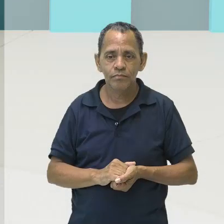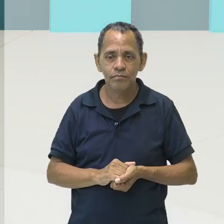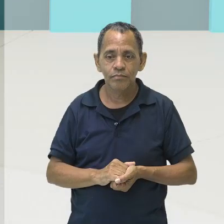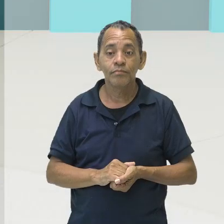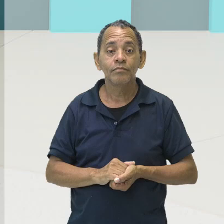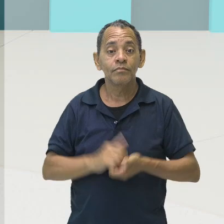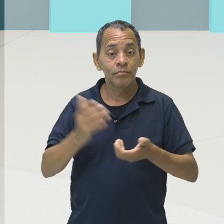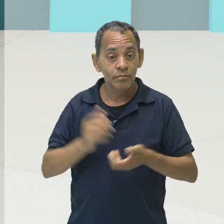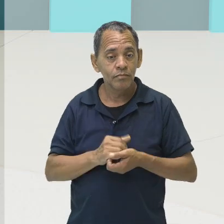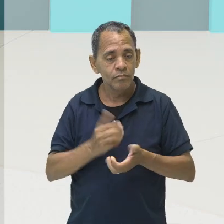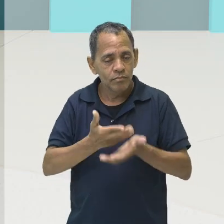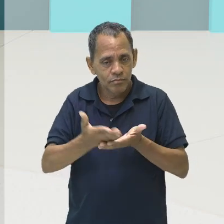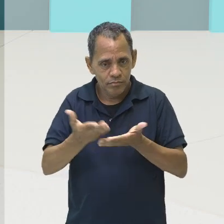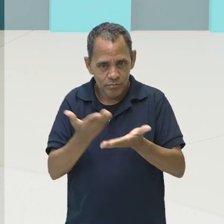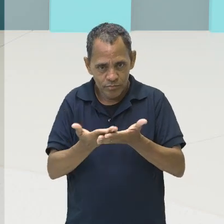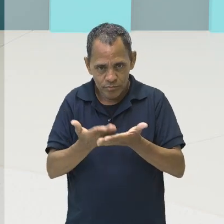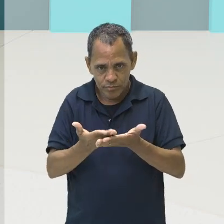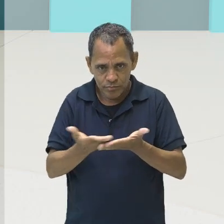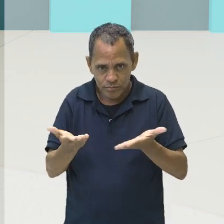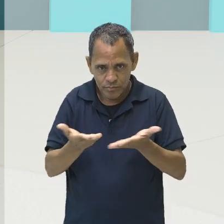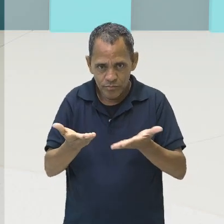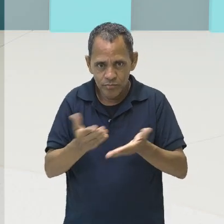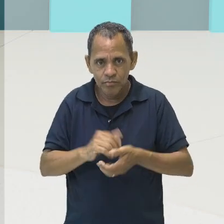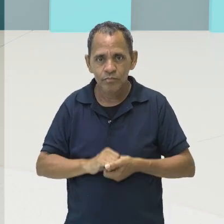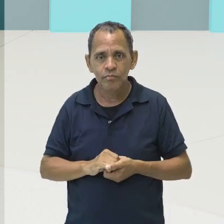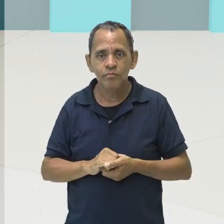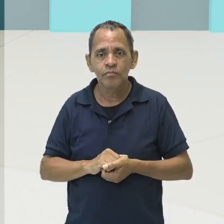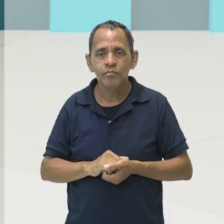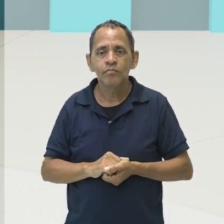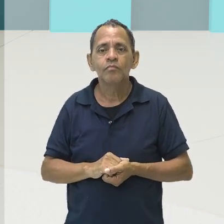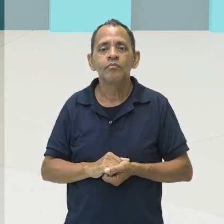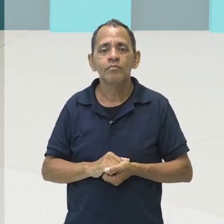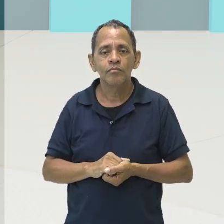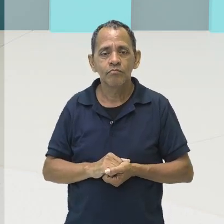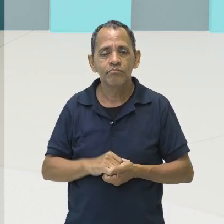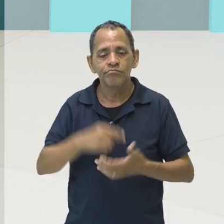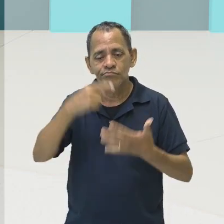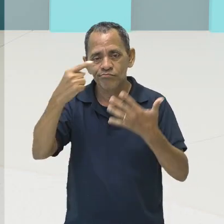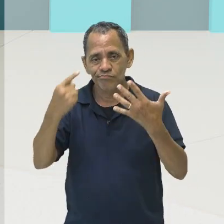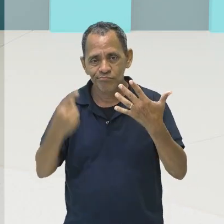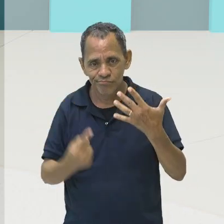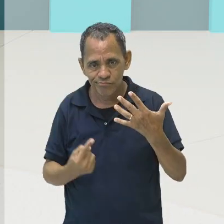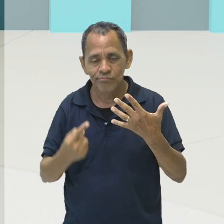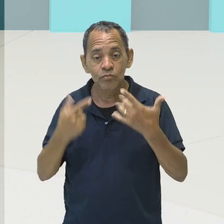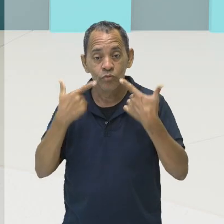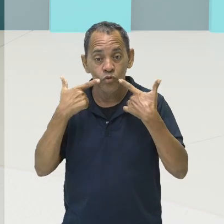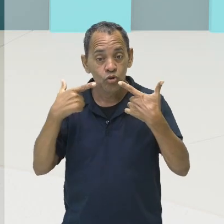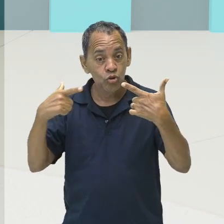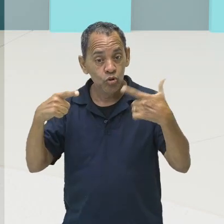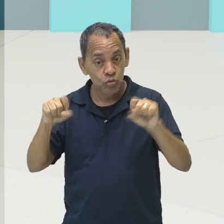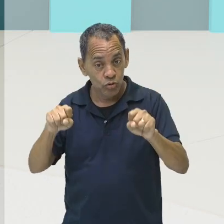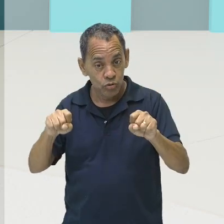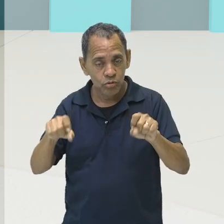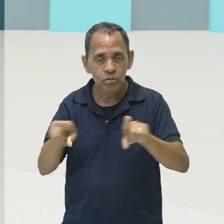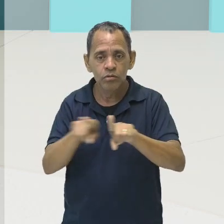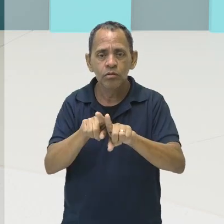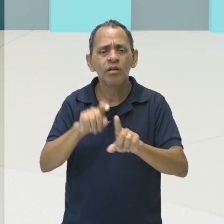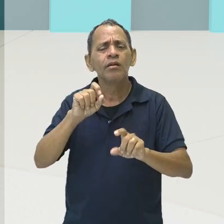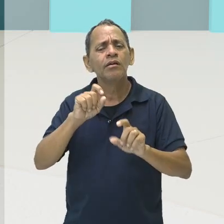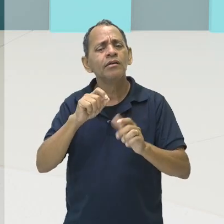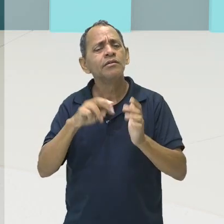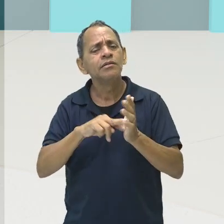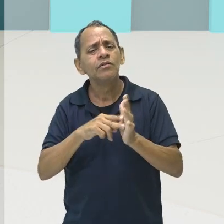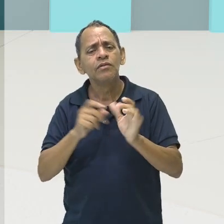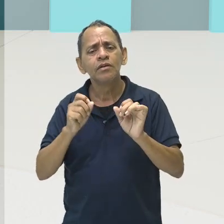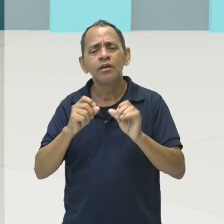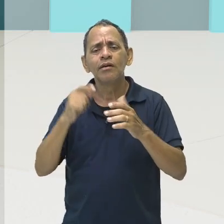Muito bem, nós vamos iniciar nossa aula, então, falando dos elementos linguísticos, certo? O que